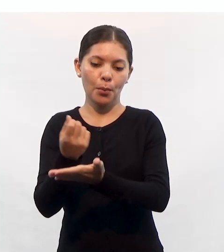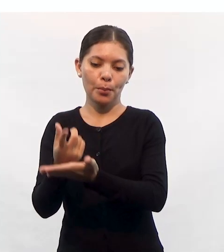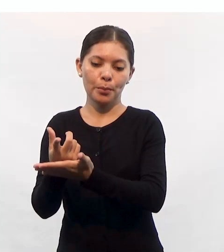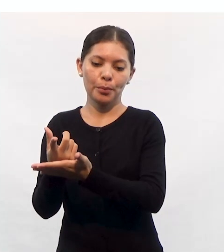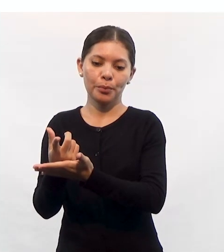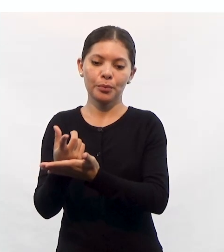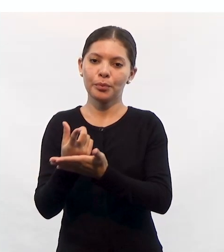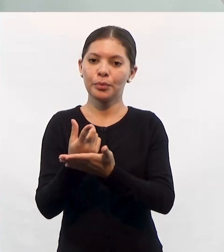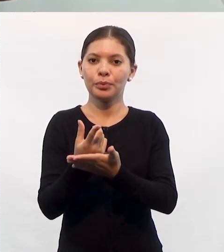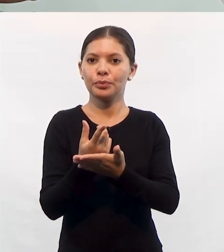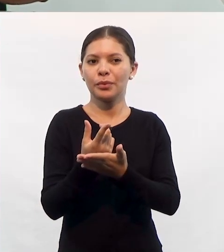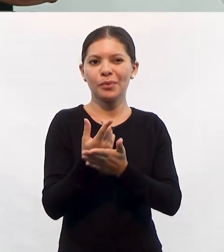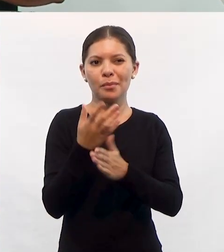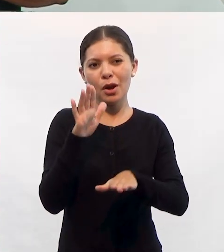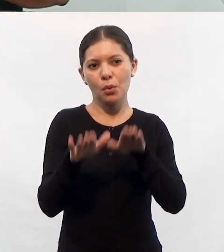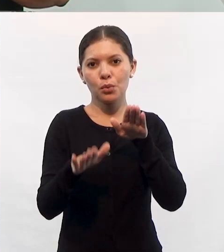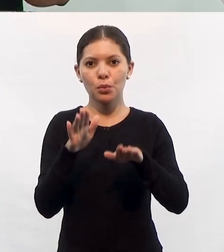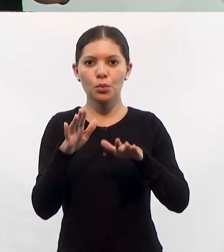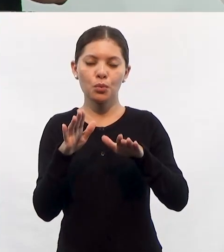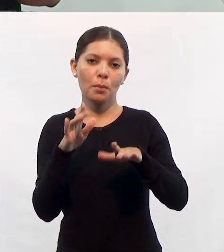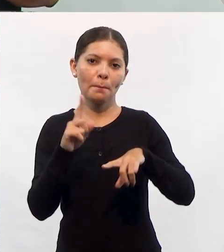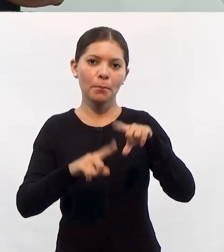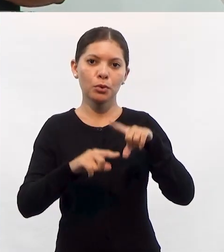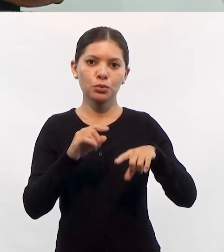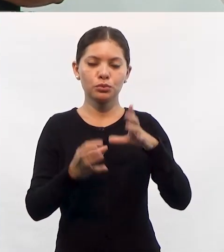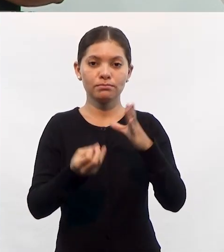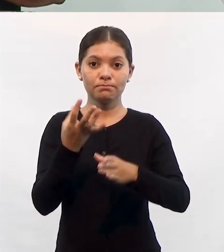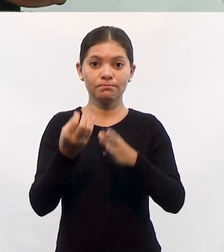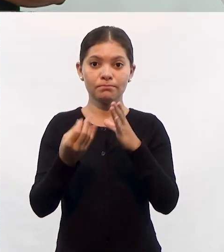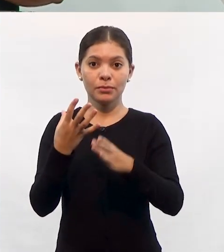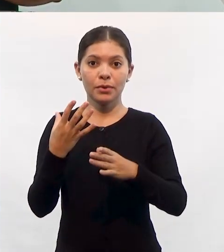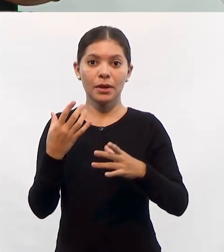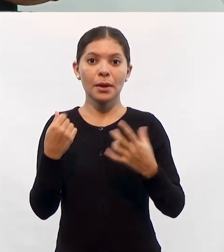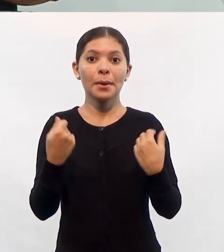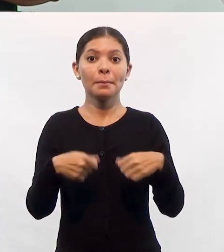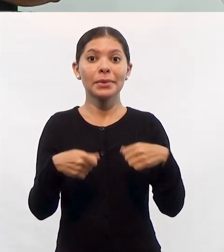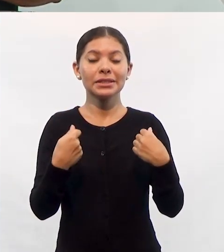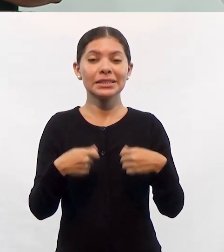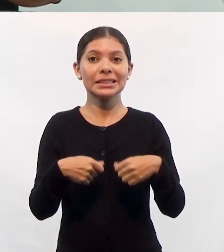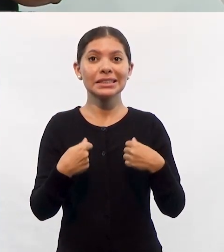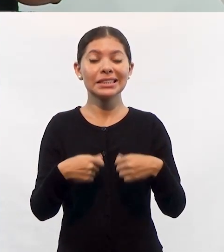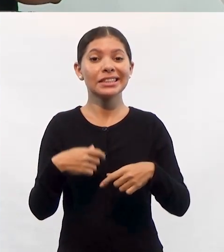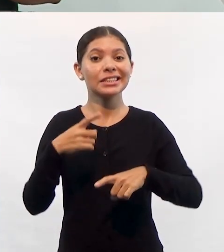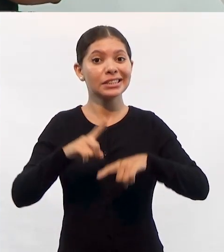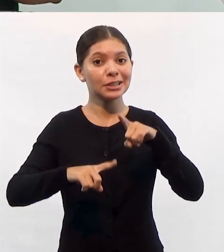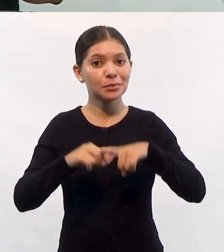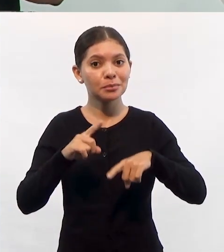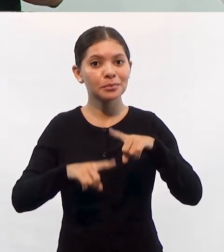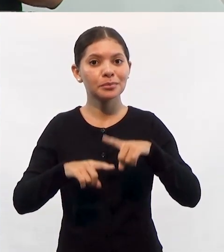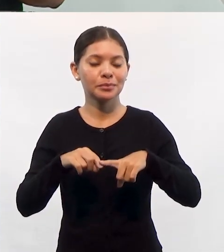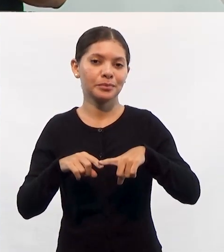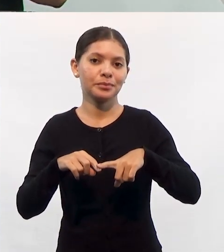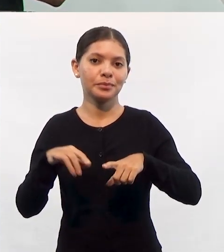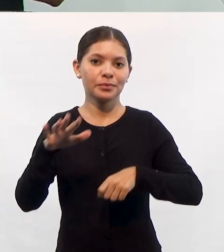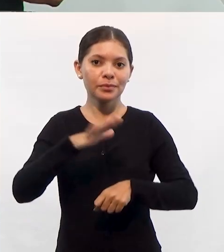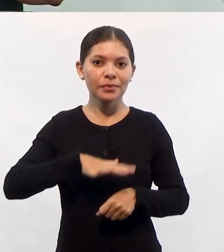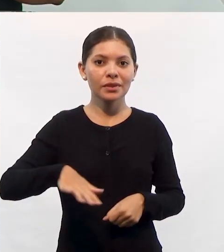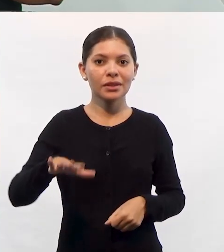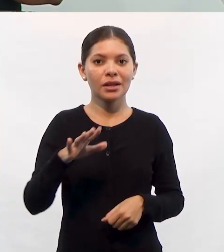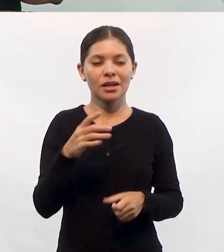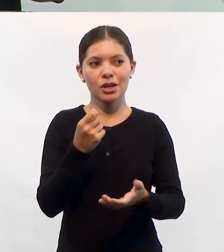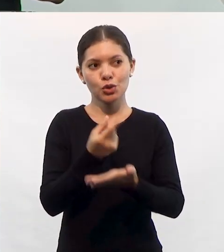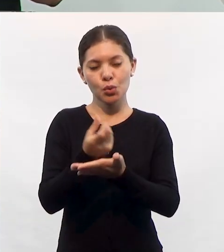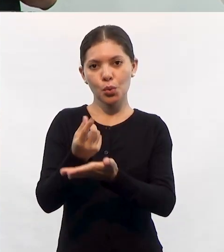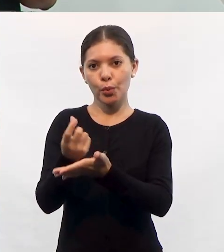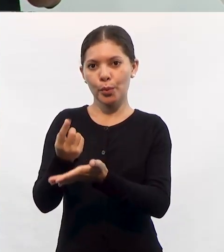para algum produto ser produzido a empresa precisa de insumos precisa de máquinas e área de compras vai